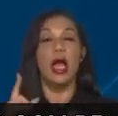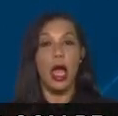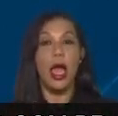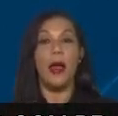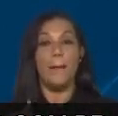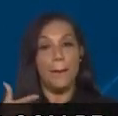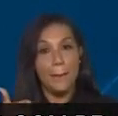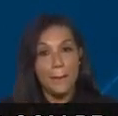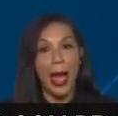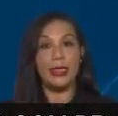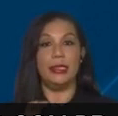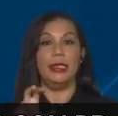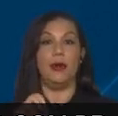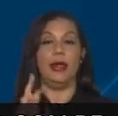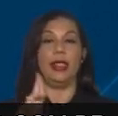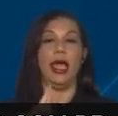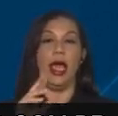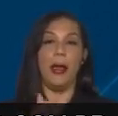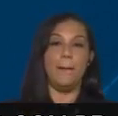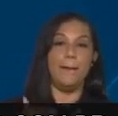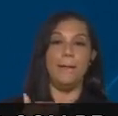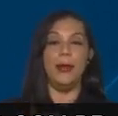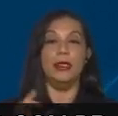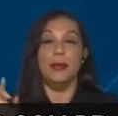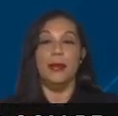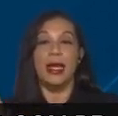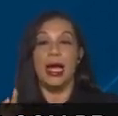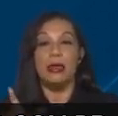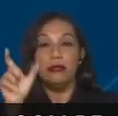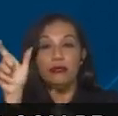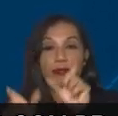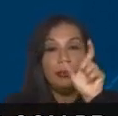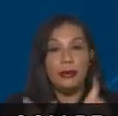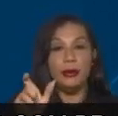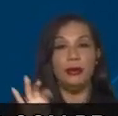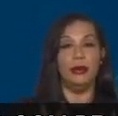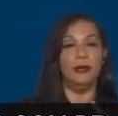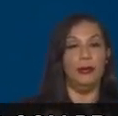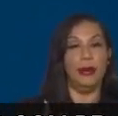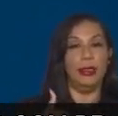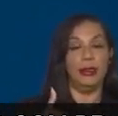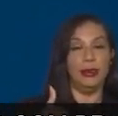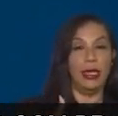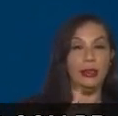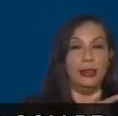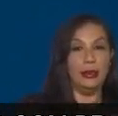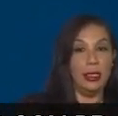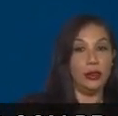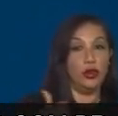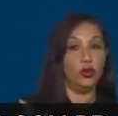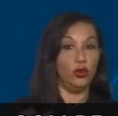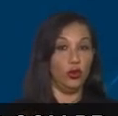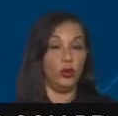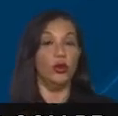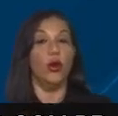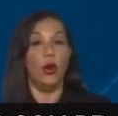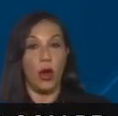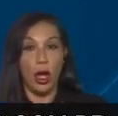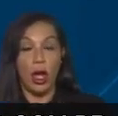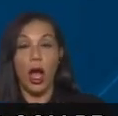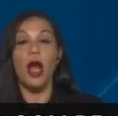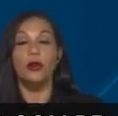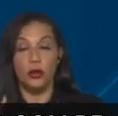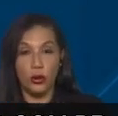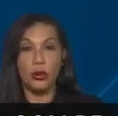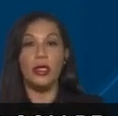mais R$ 50 para cada integrante da família com idade entre 7 e 18 anos